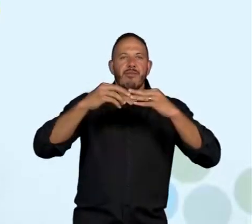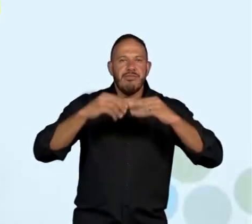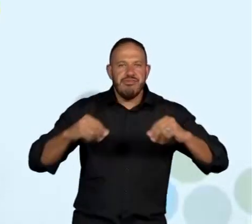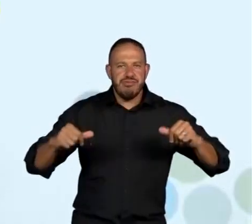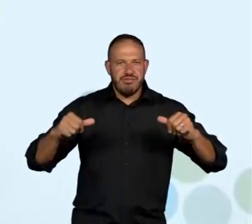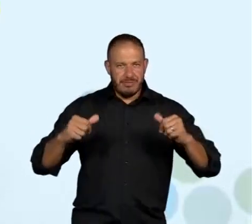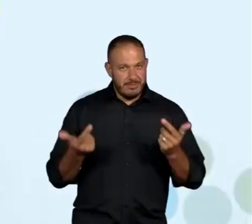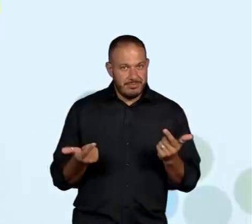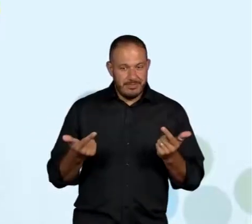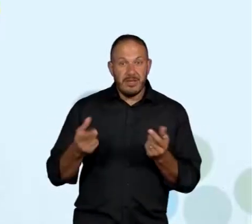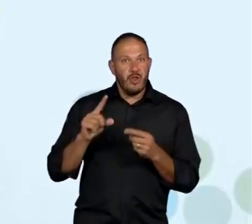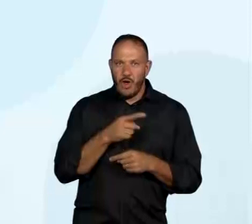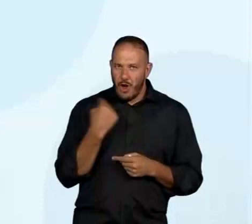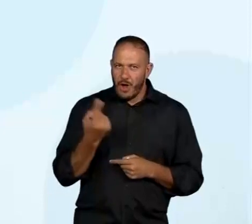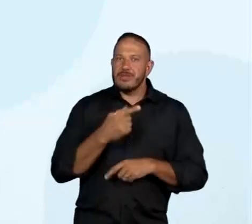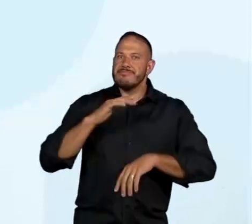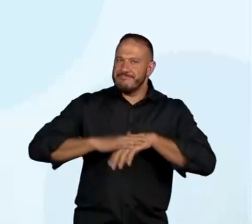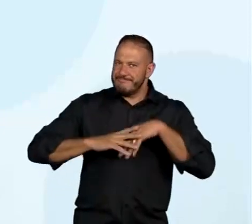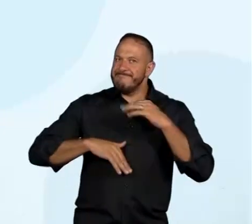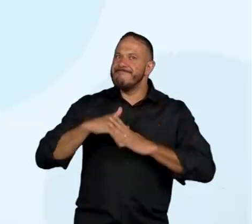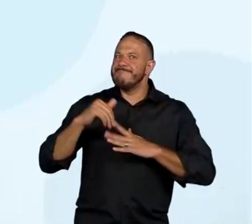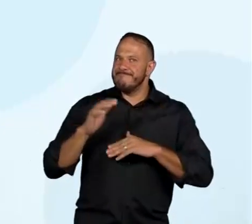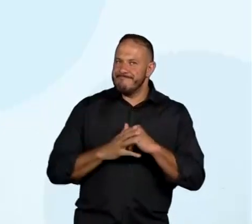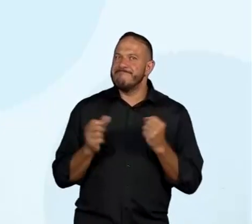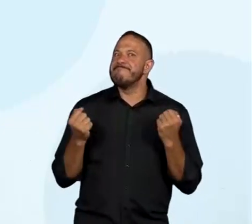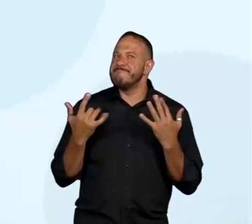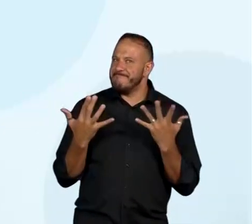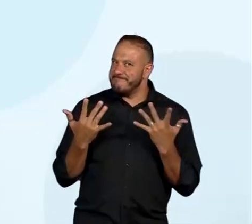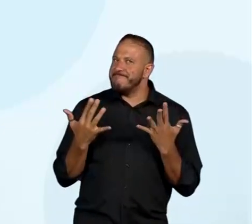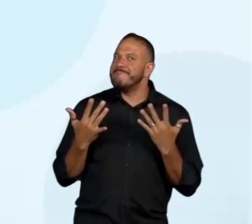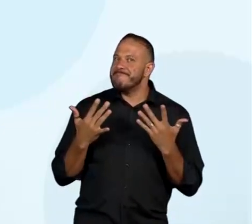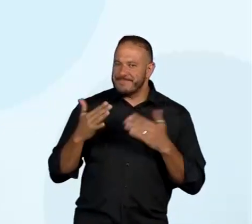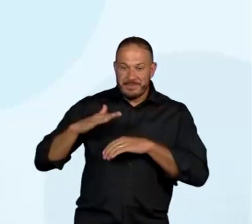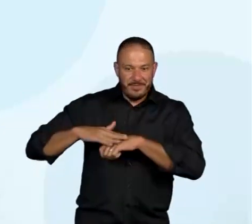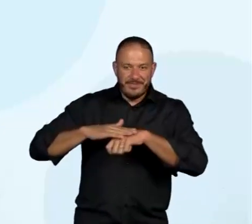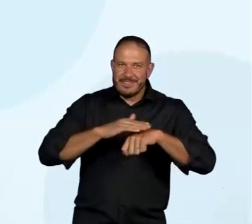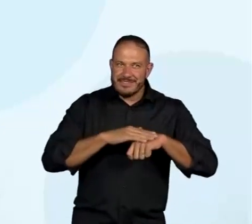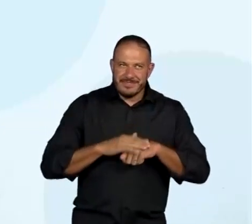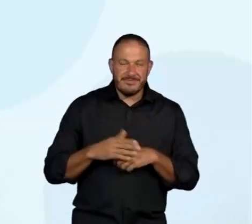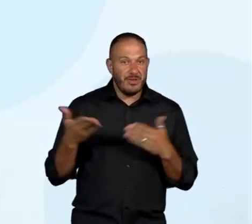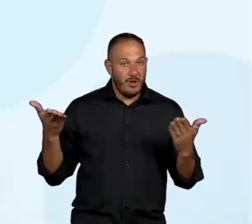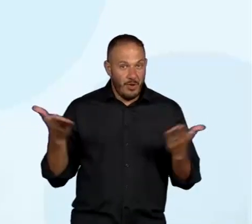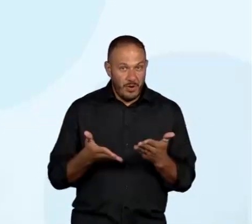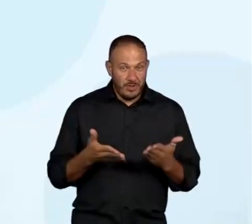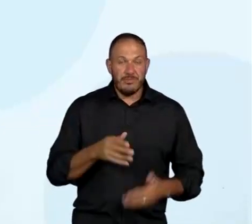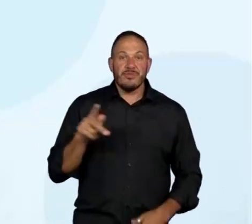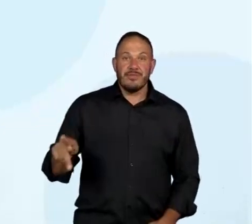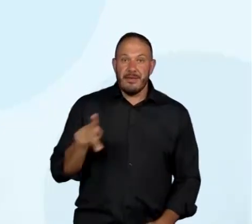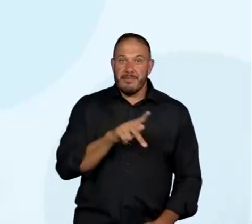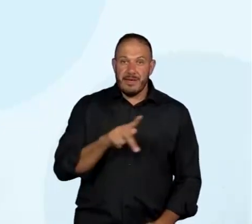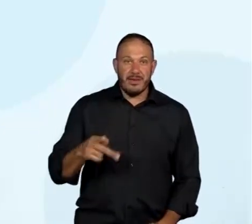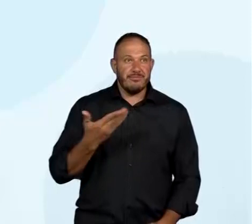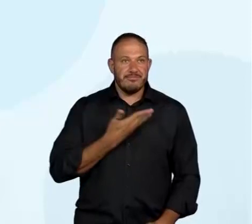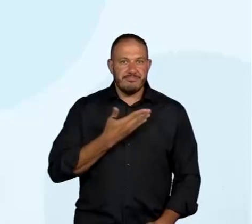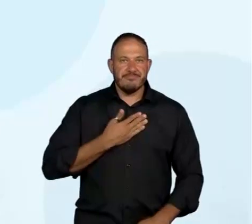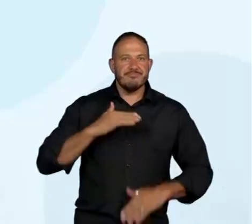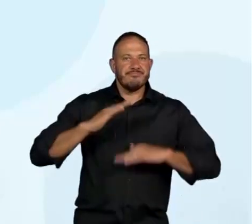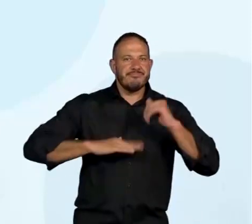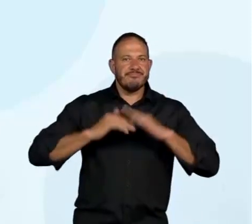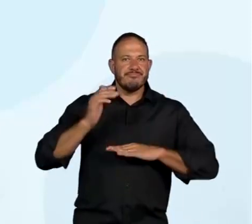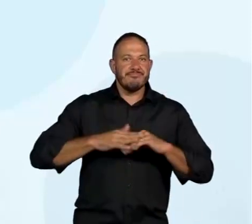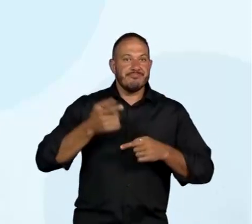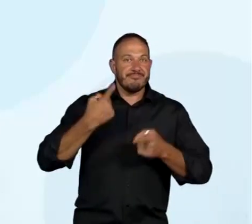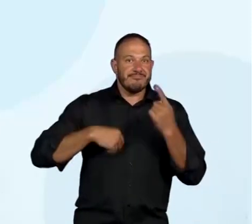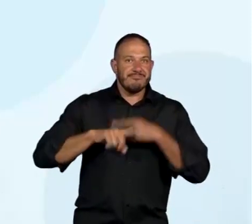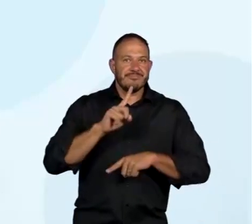nós colocaremos a mão na massa. O mural para os meus amigos professores com a habilidade